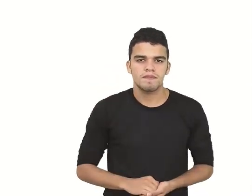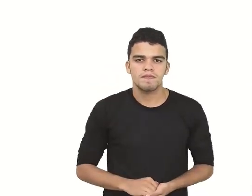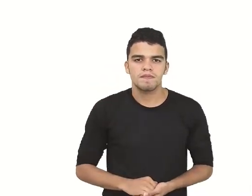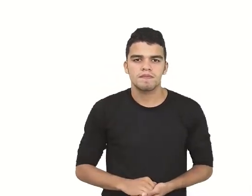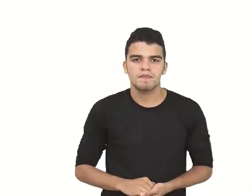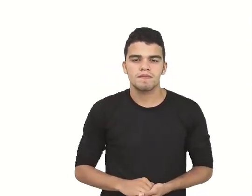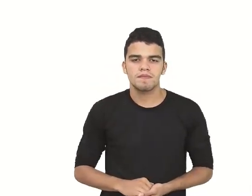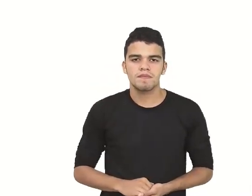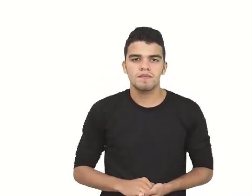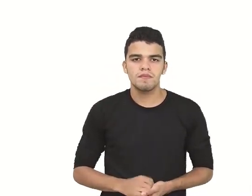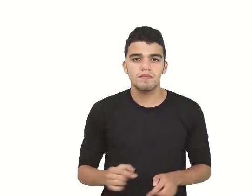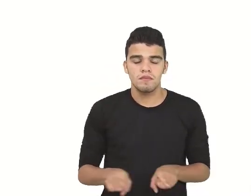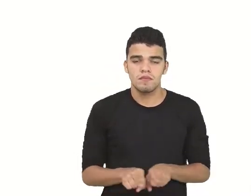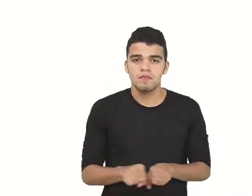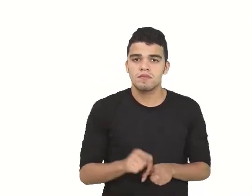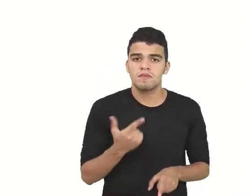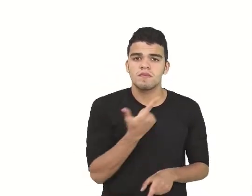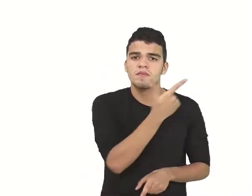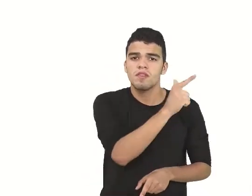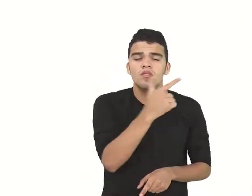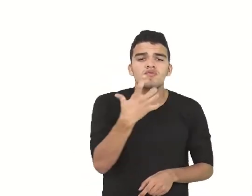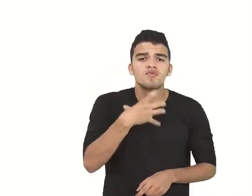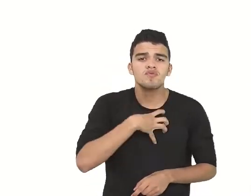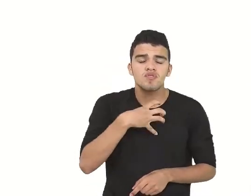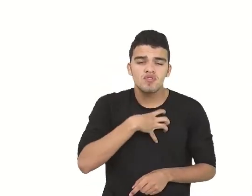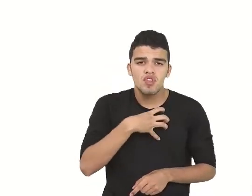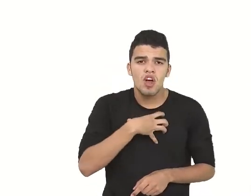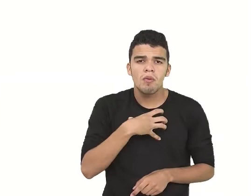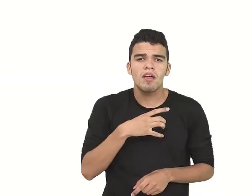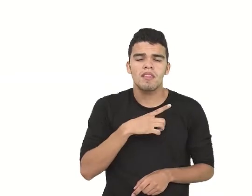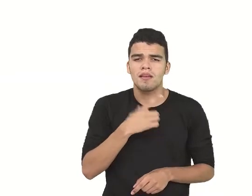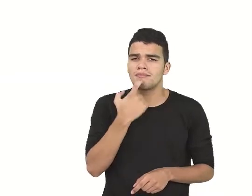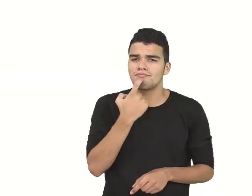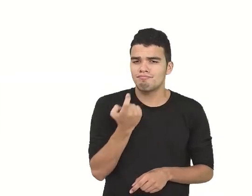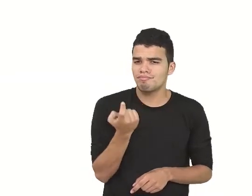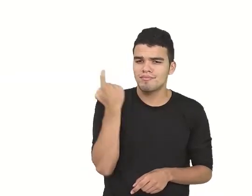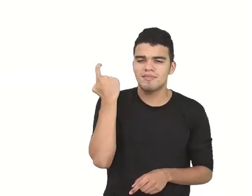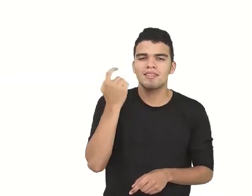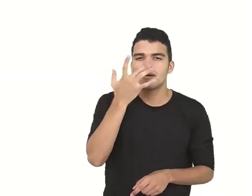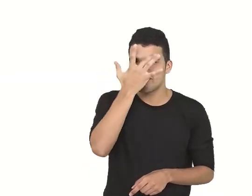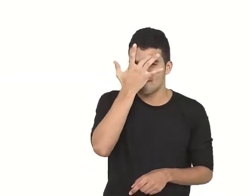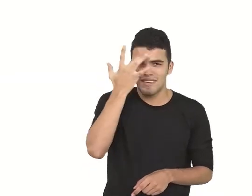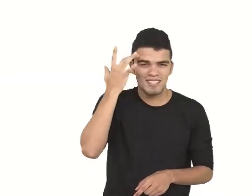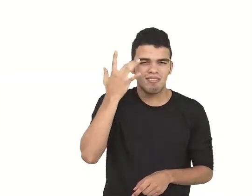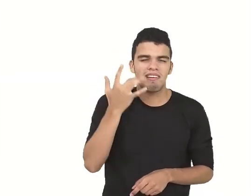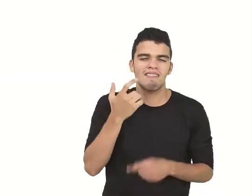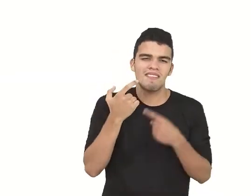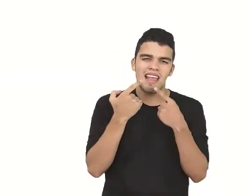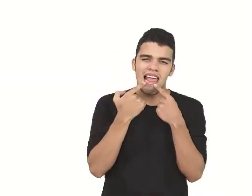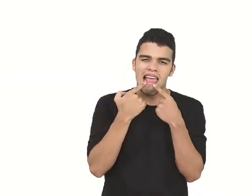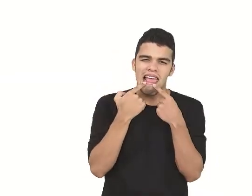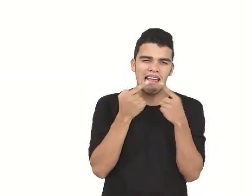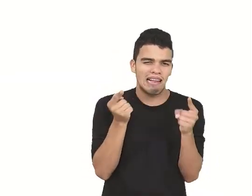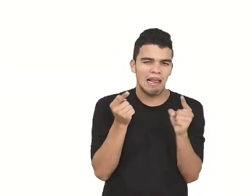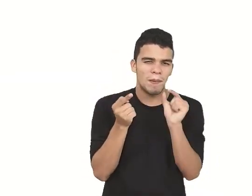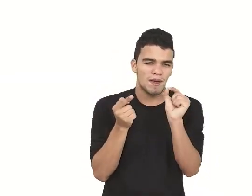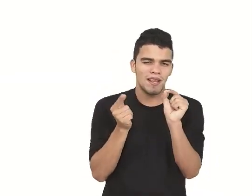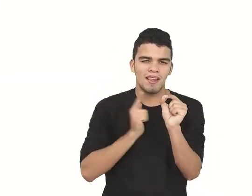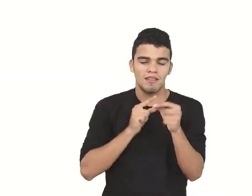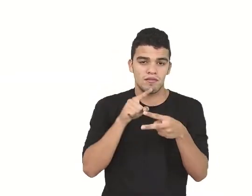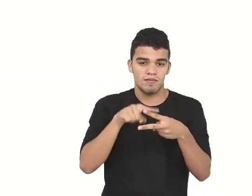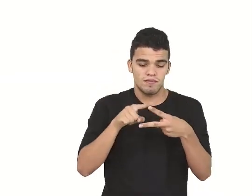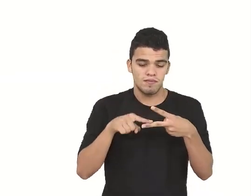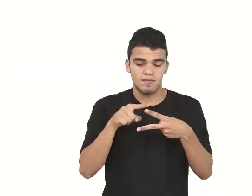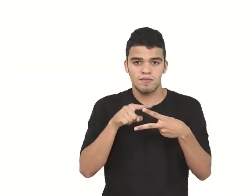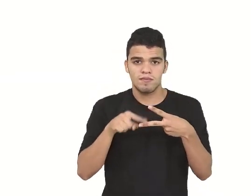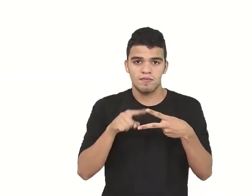Outros sintomas que, assim, surgiram recentemente, muitas pessoas se queixam, são dois.